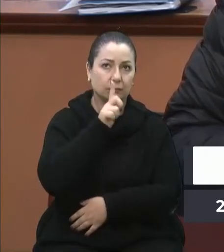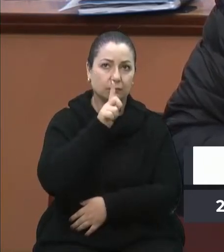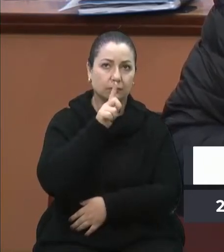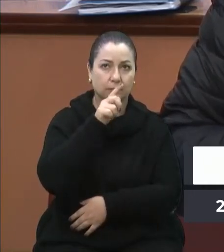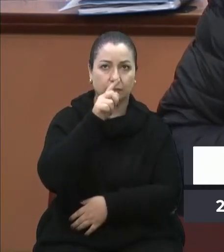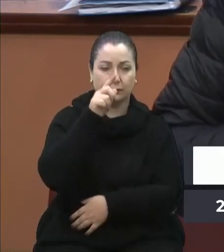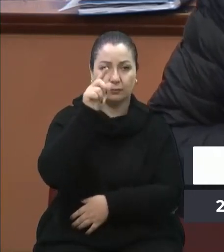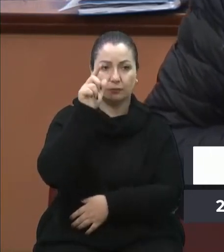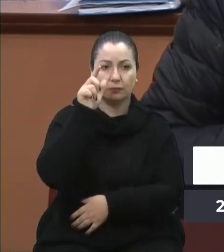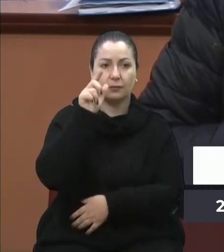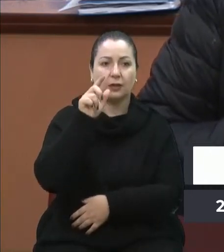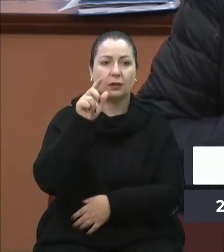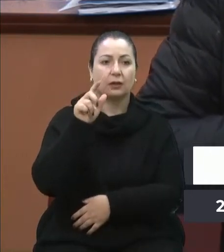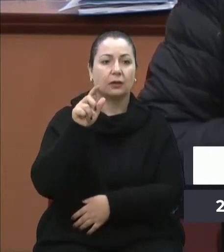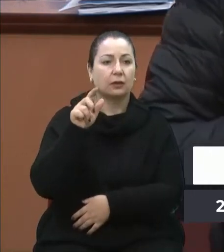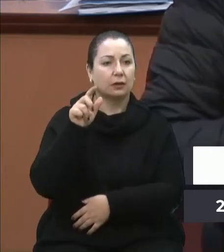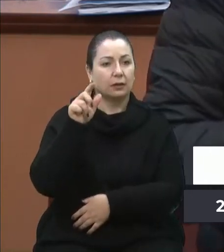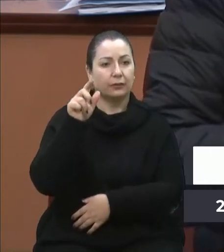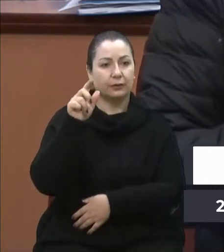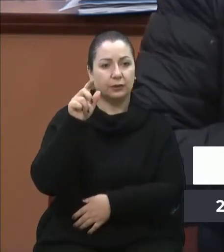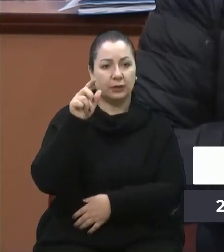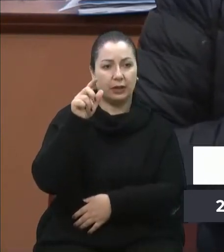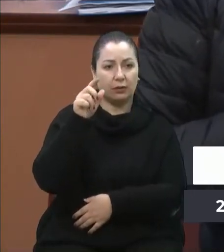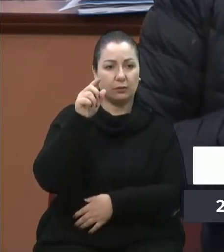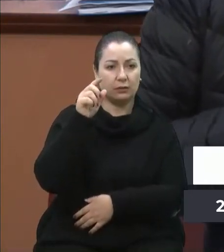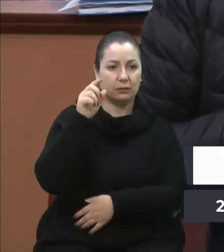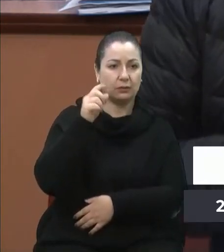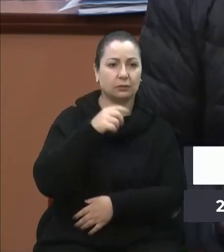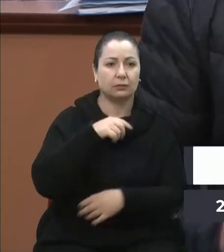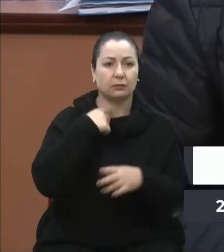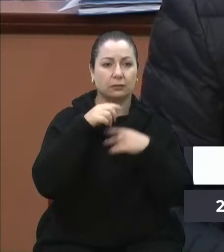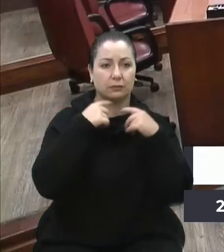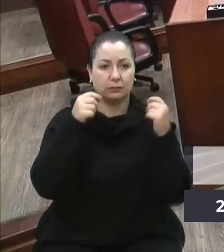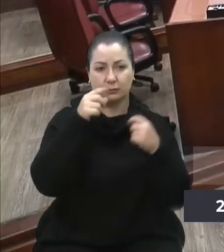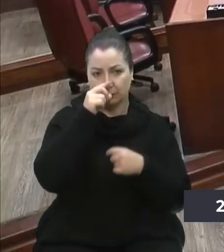Fantinel, Ricardo Daneluz e Velocino Ex. Era isso, presidente.